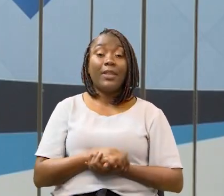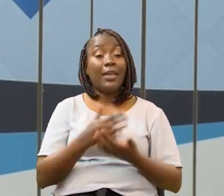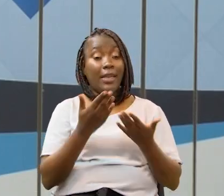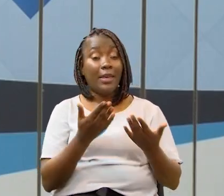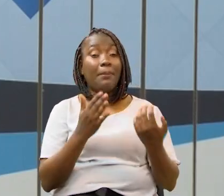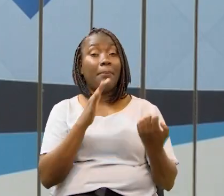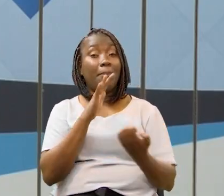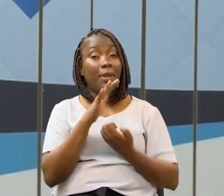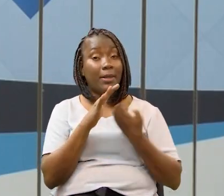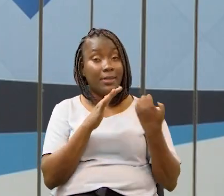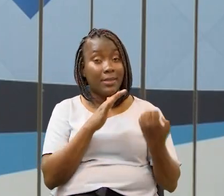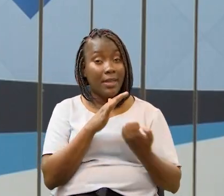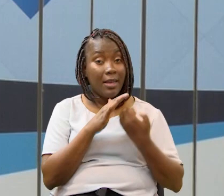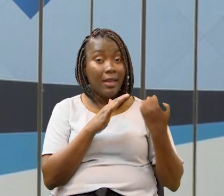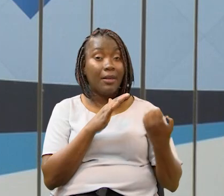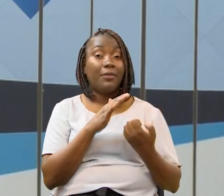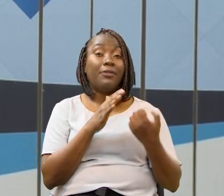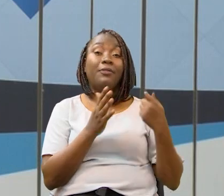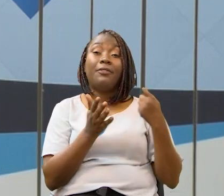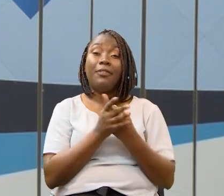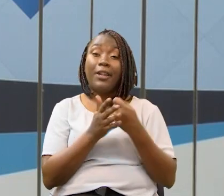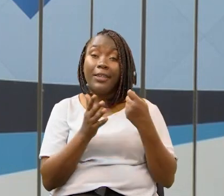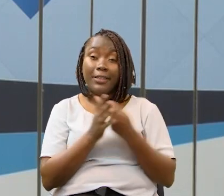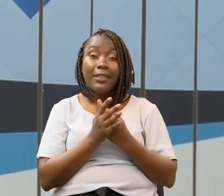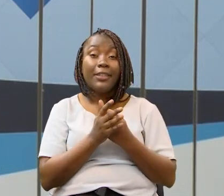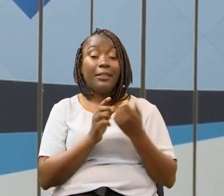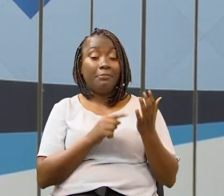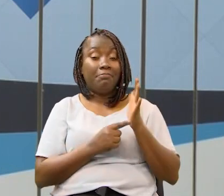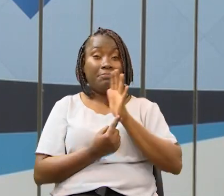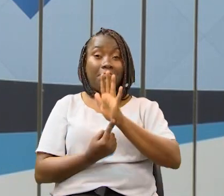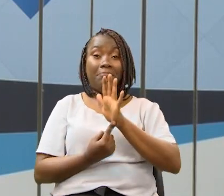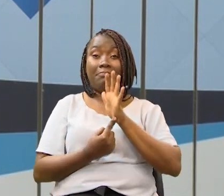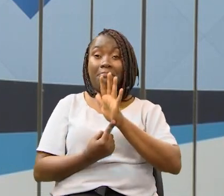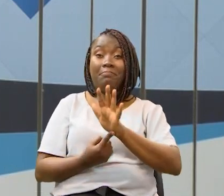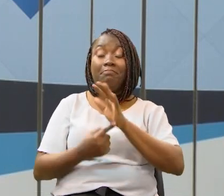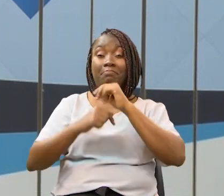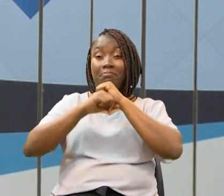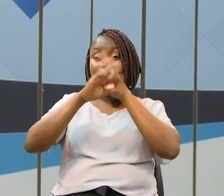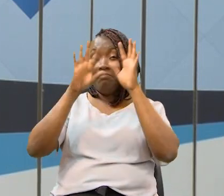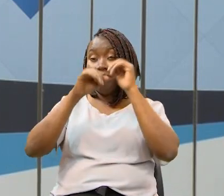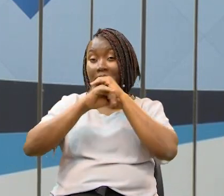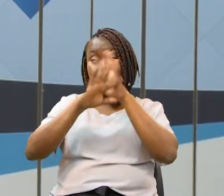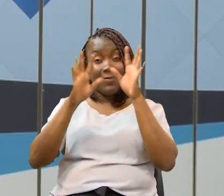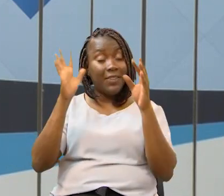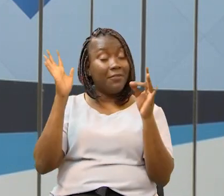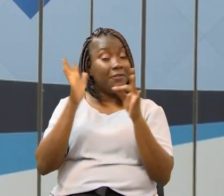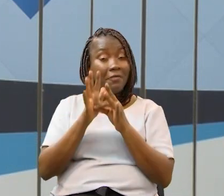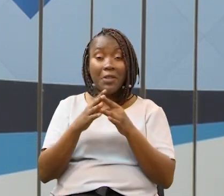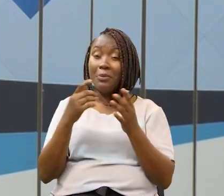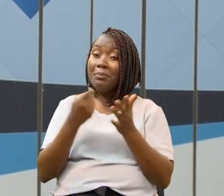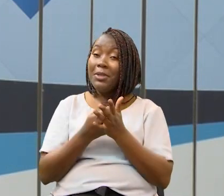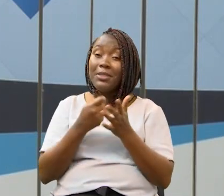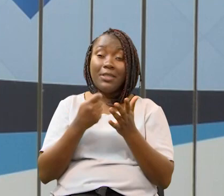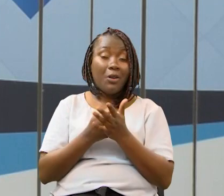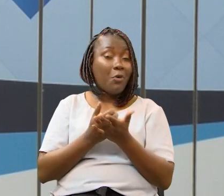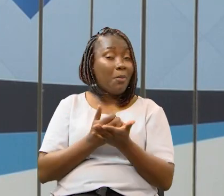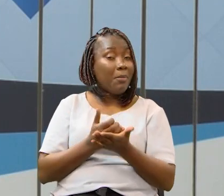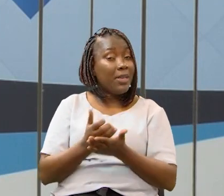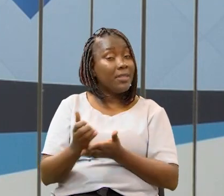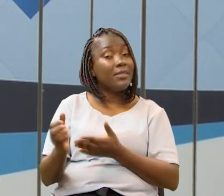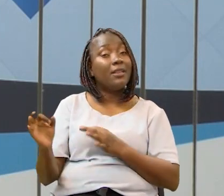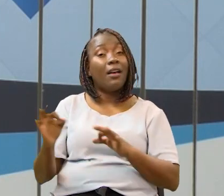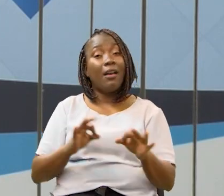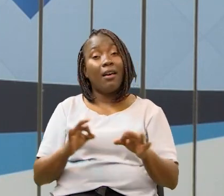esse empresário que ele vai ter que estar prestando essa transparência, né? De fato, precisa começar